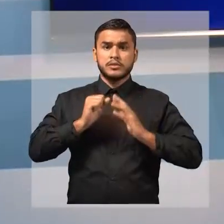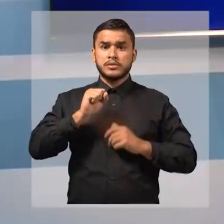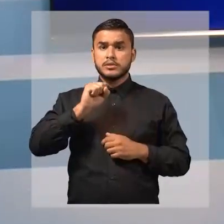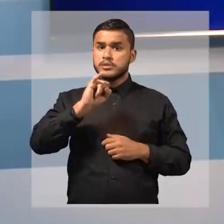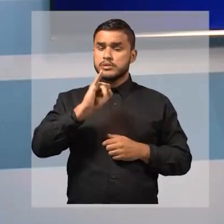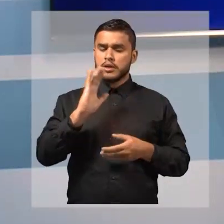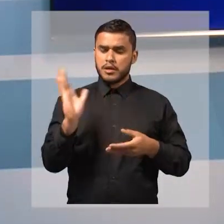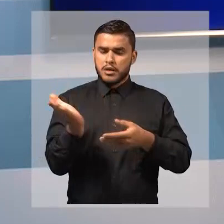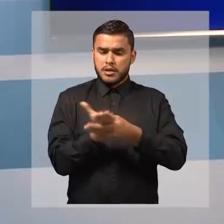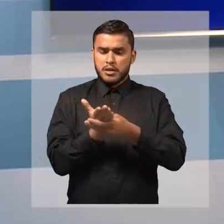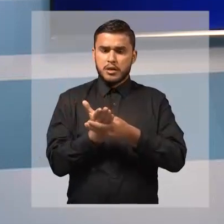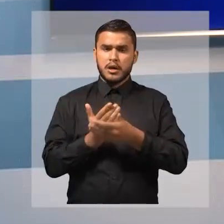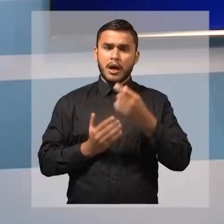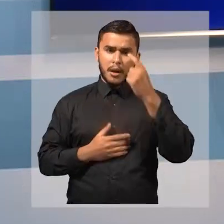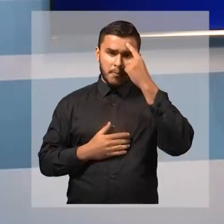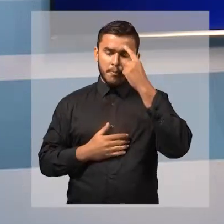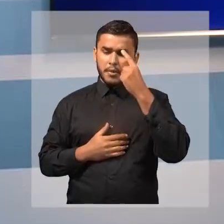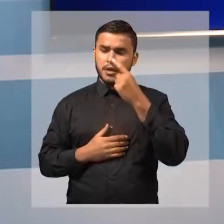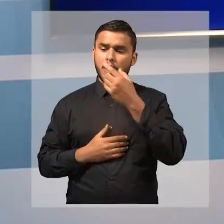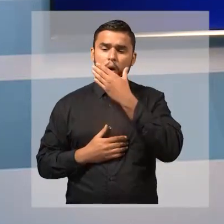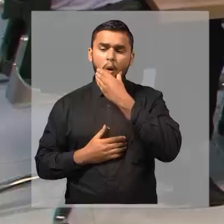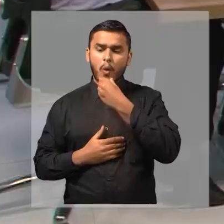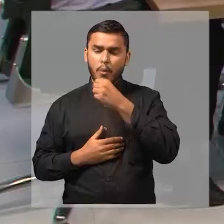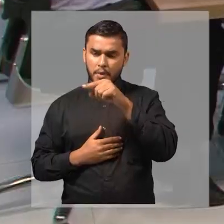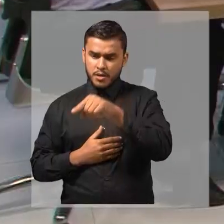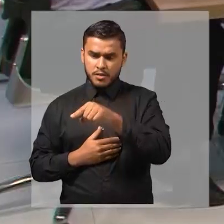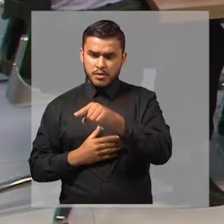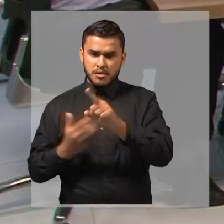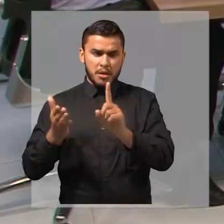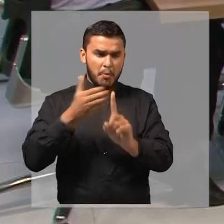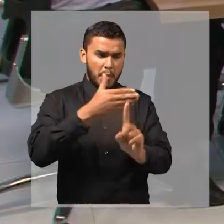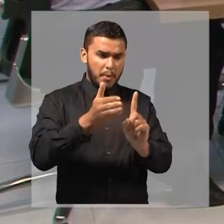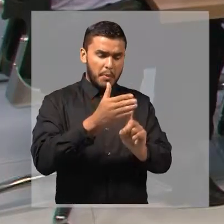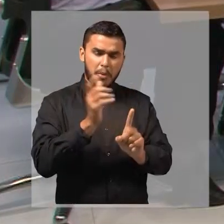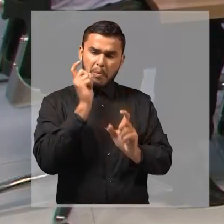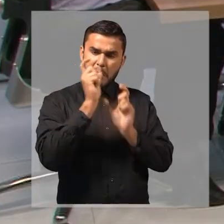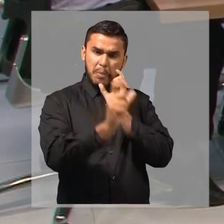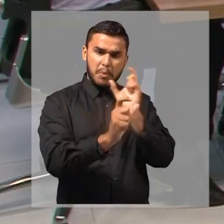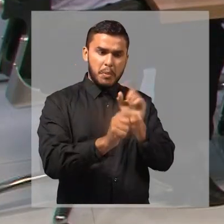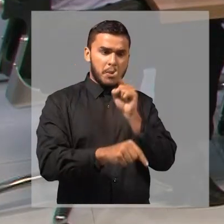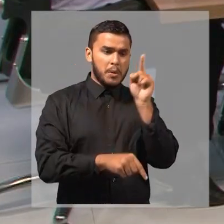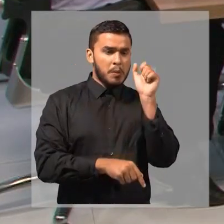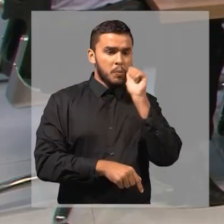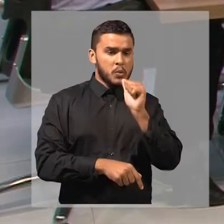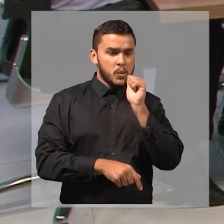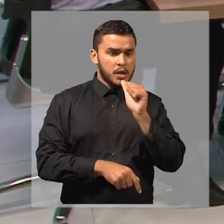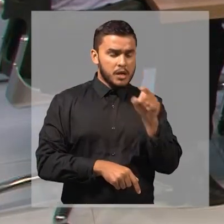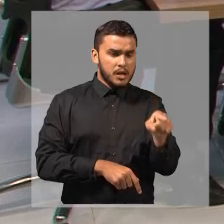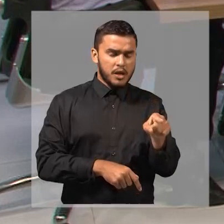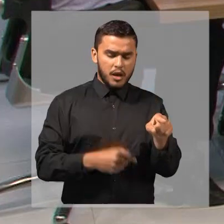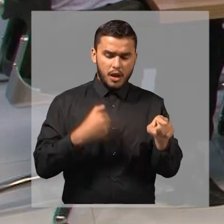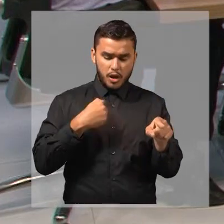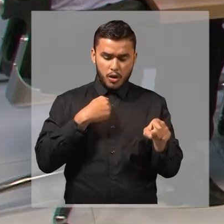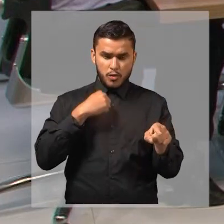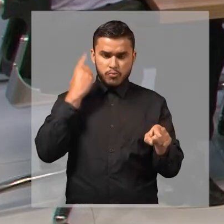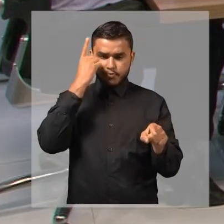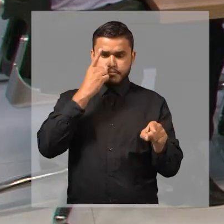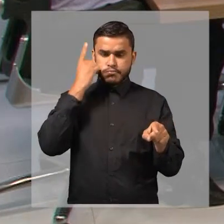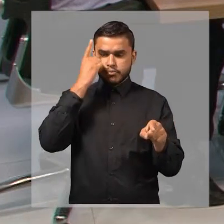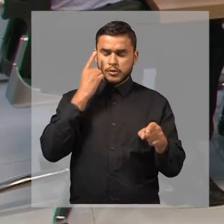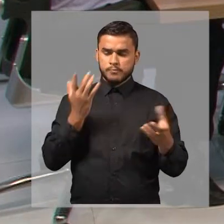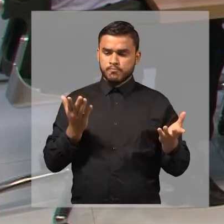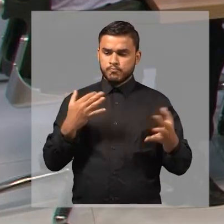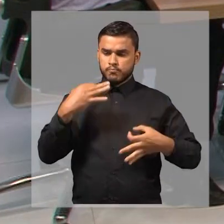um processo contra uma mulher. Porque se ela é capaz de cometer esse crime publicamente em rede internacional, porque isso já tem repercussão,